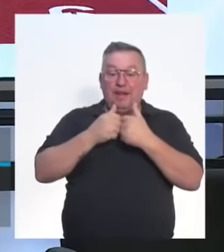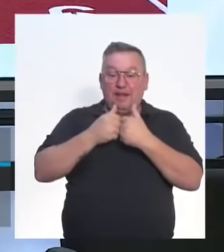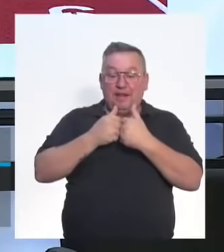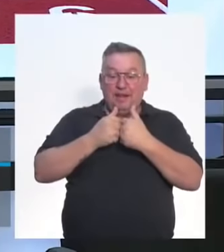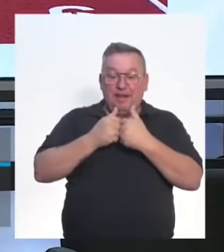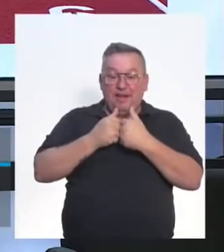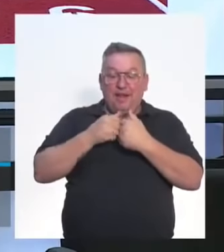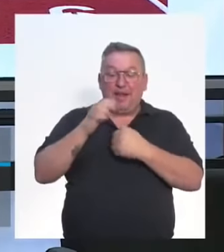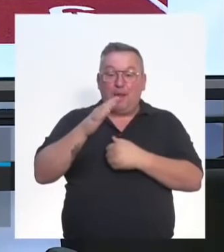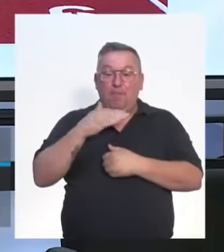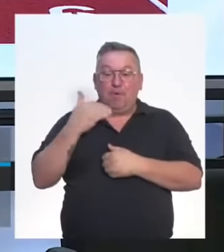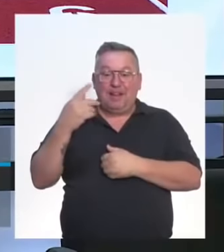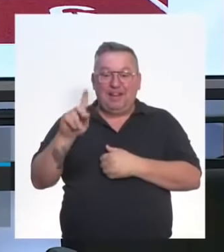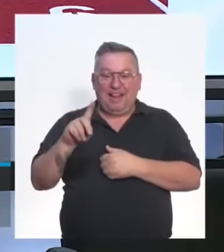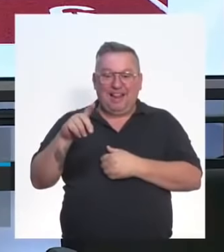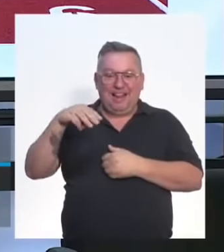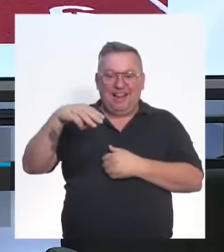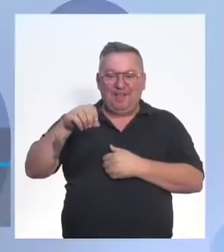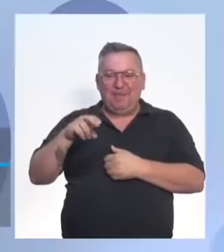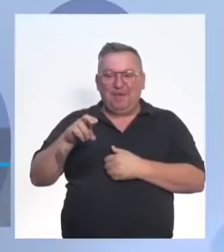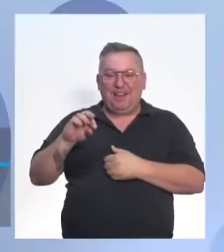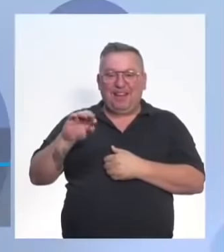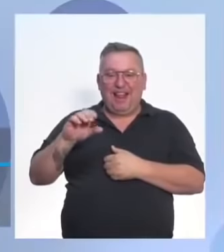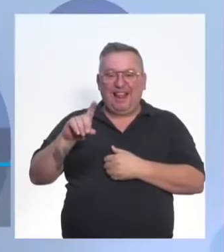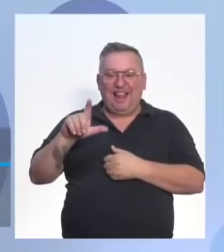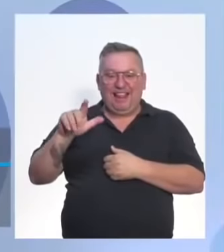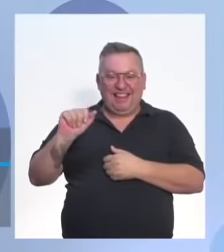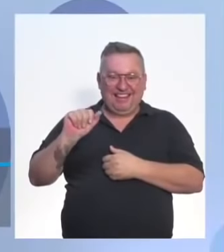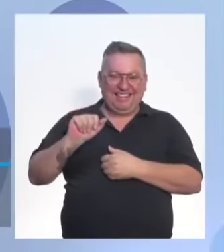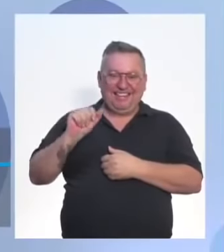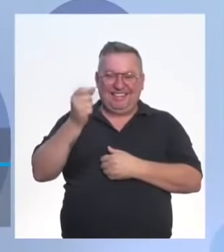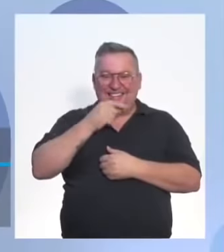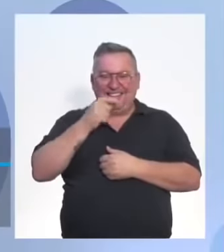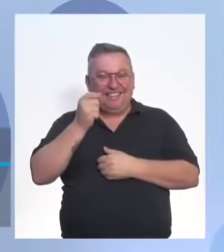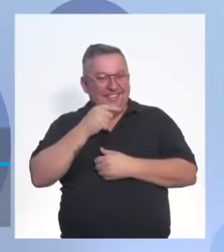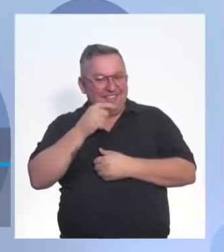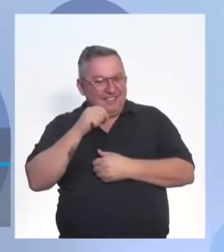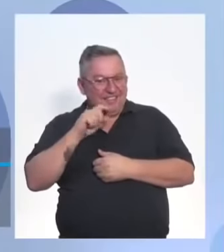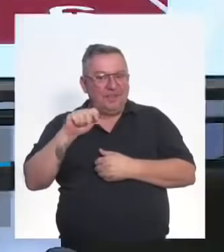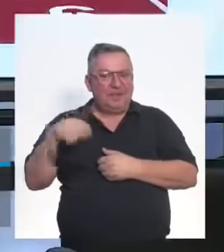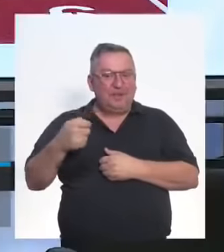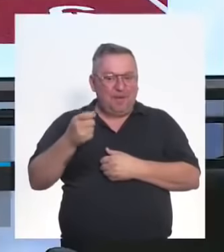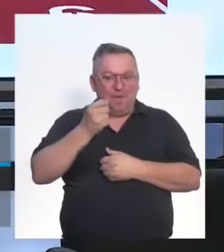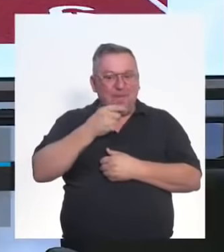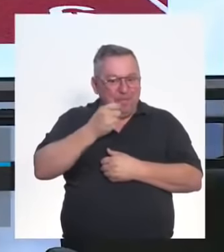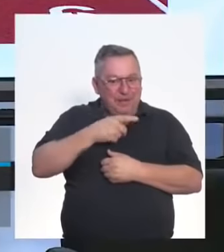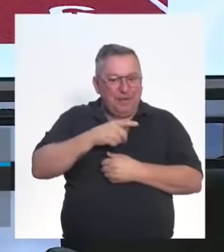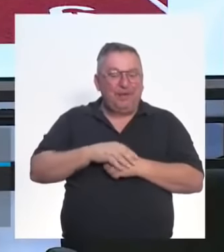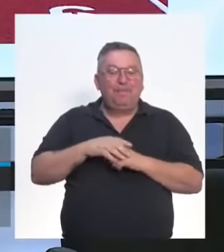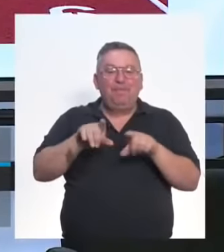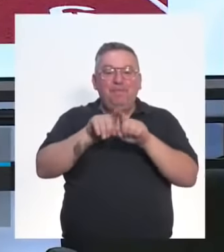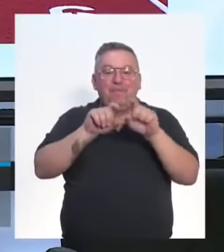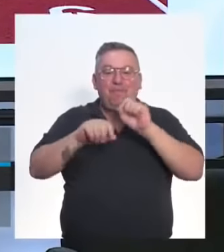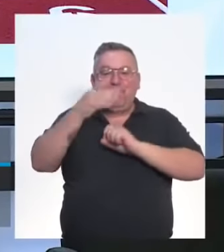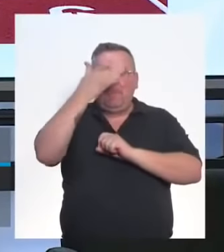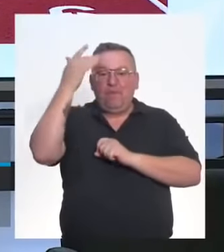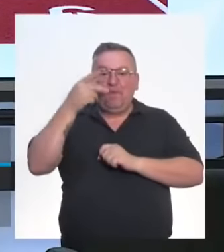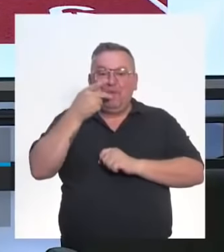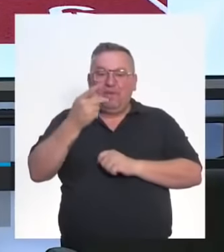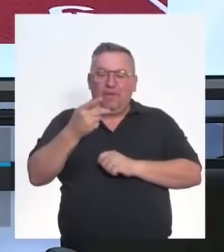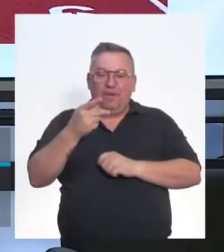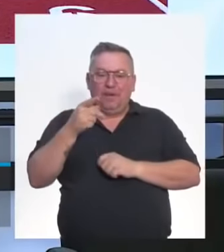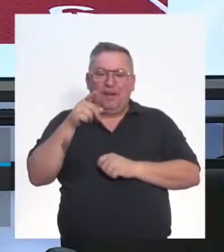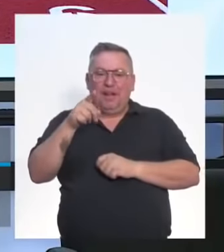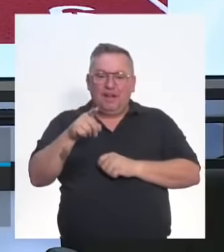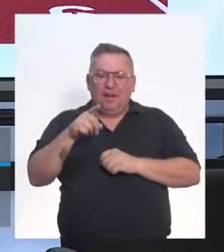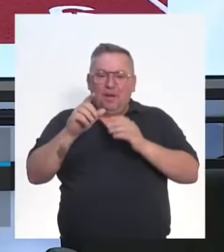super mortadela. Super cara. Eu li alguns comentários lá também, o pessoal falando, pô, professor, essa